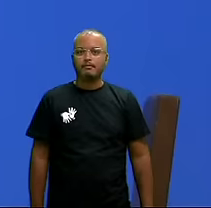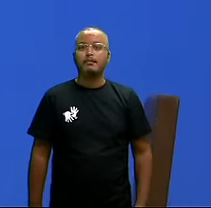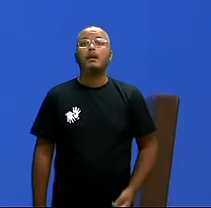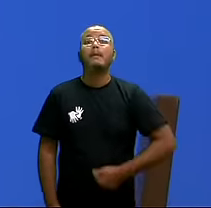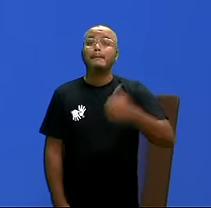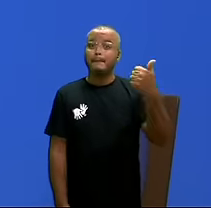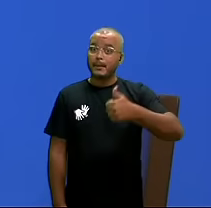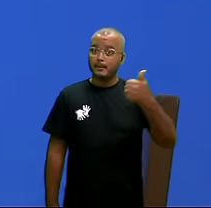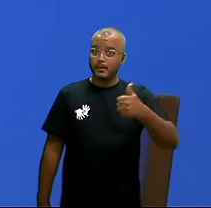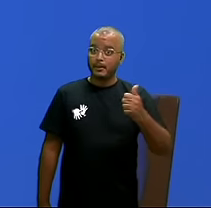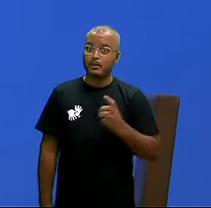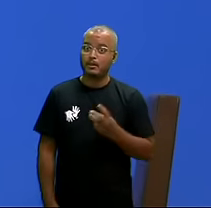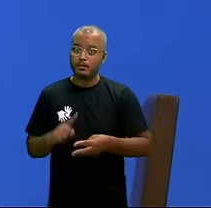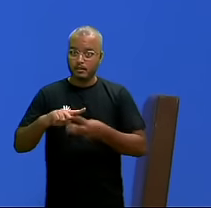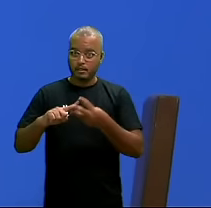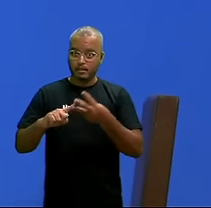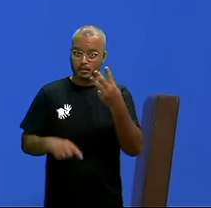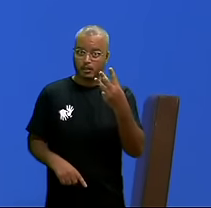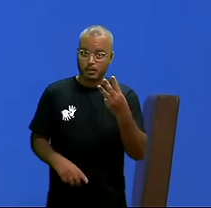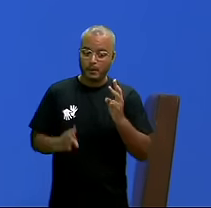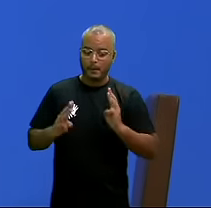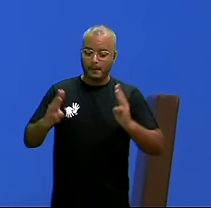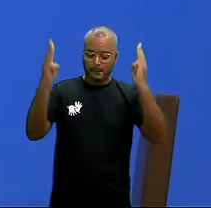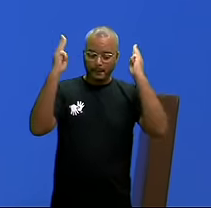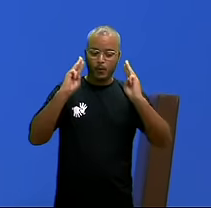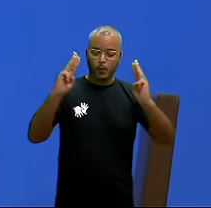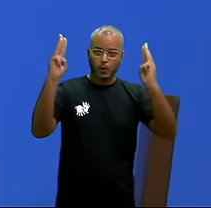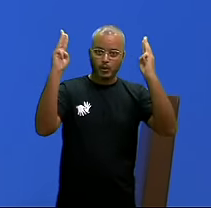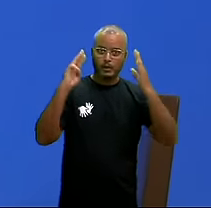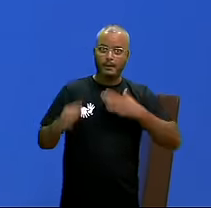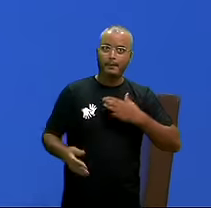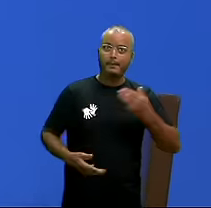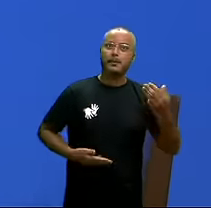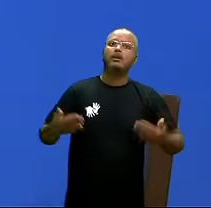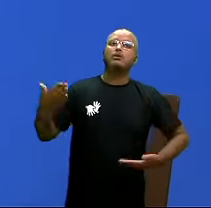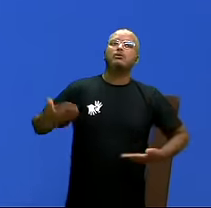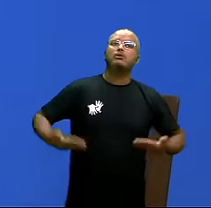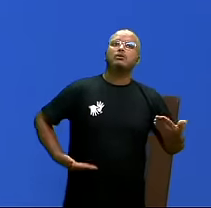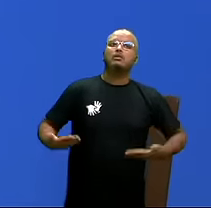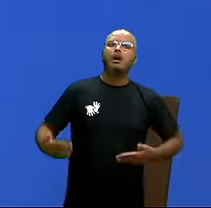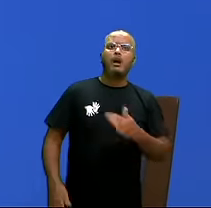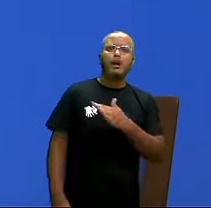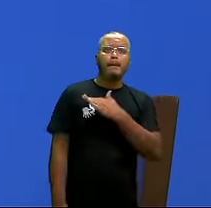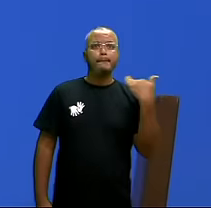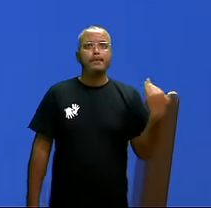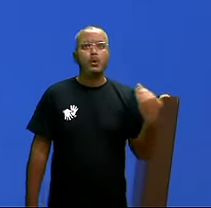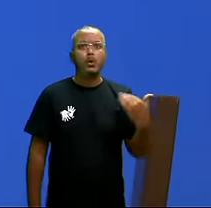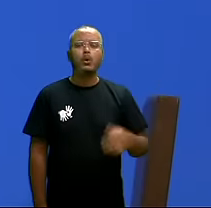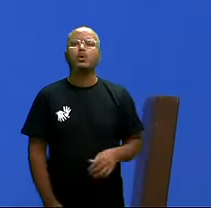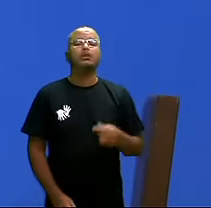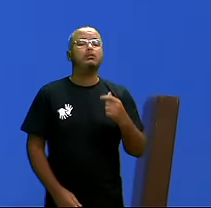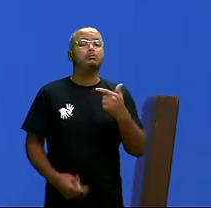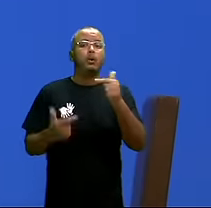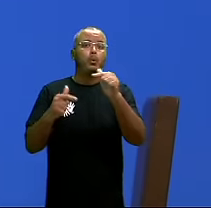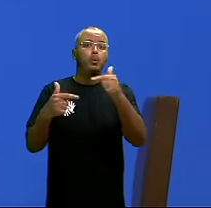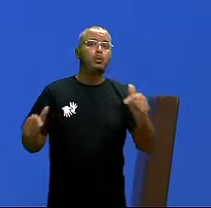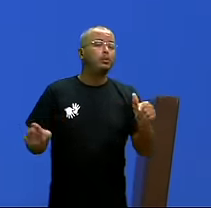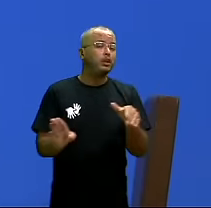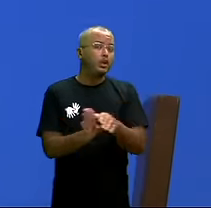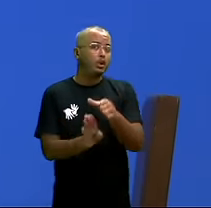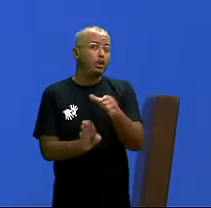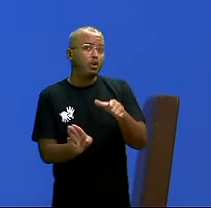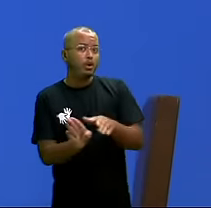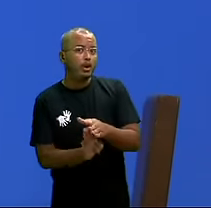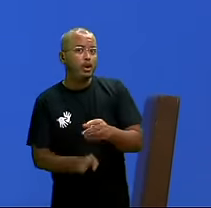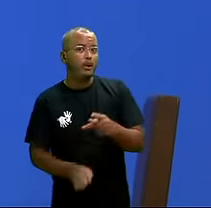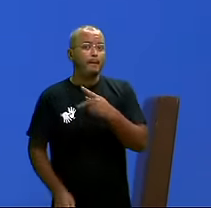falar a realidade. Moisés, meu servo, é morto. Esquece. Você não vai ter mais o conselheiro, você vai ter, não vai ter mais o mentor, você não vai ter mais o pastor,